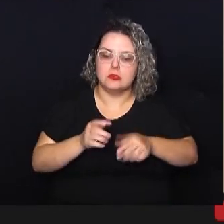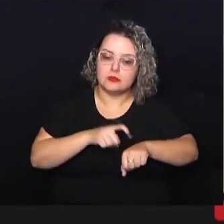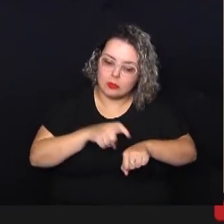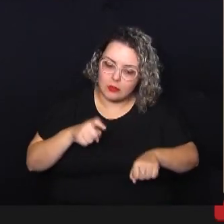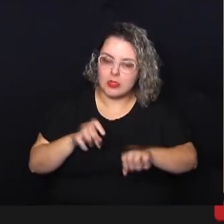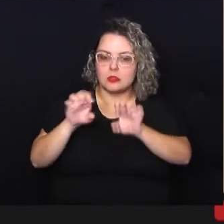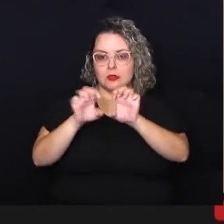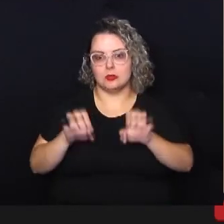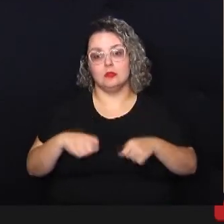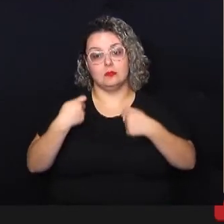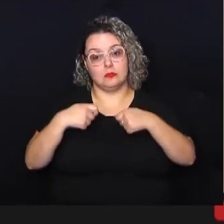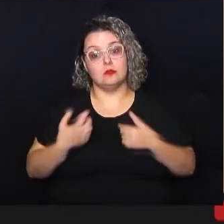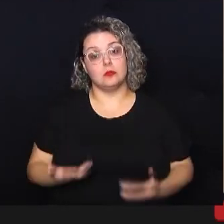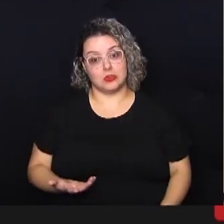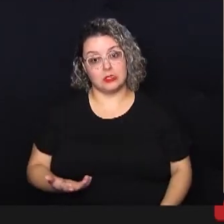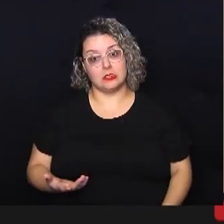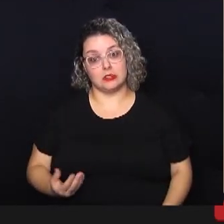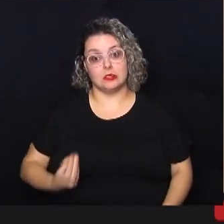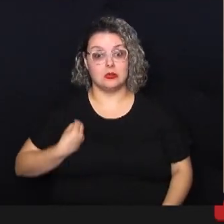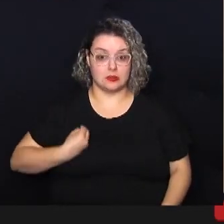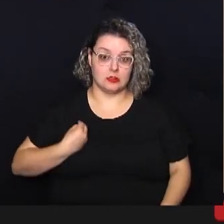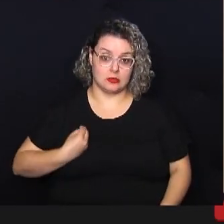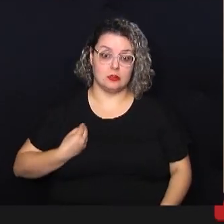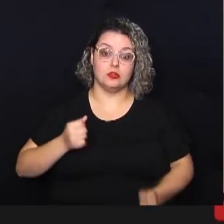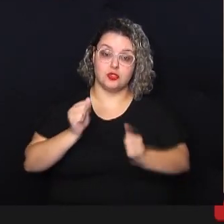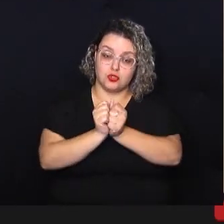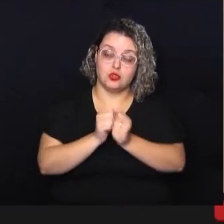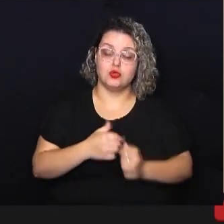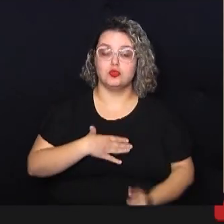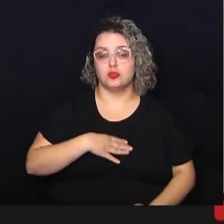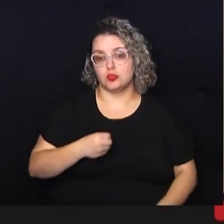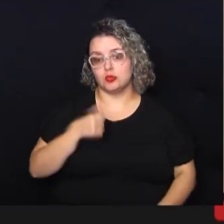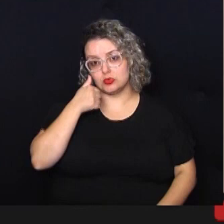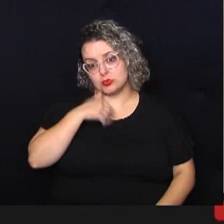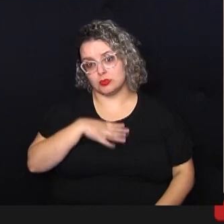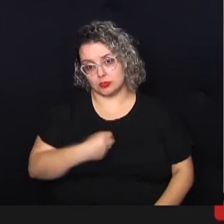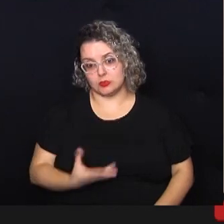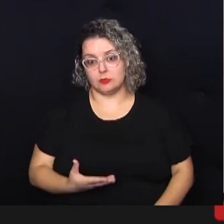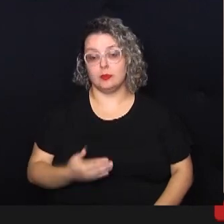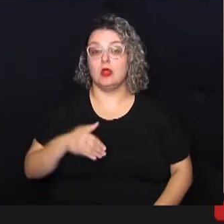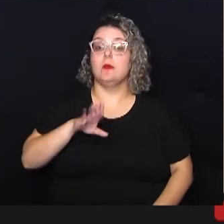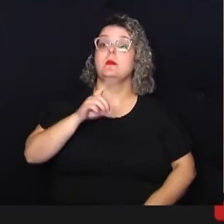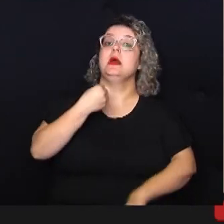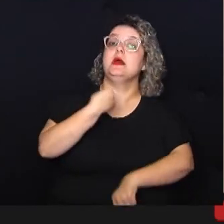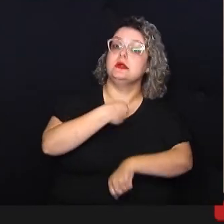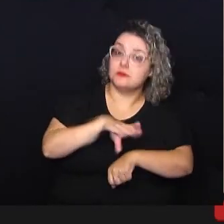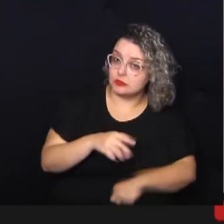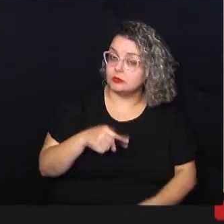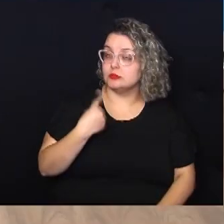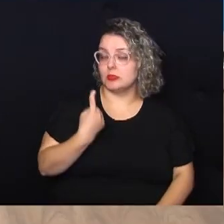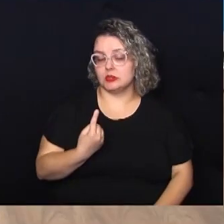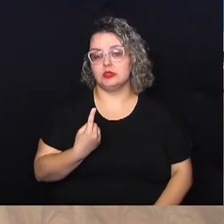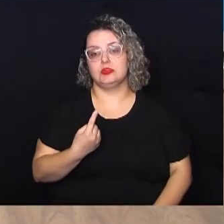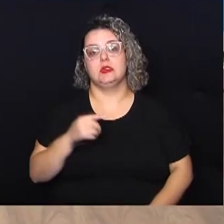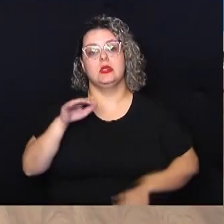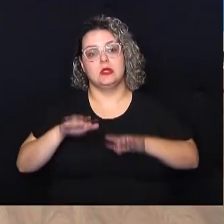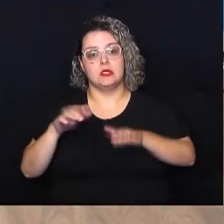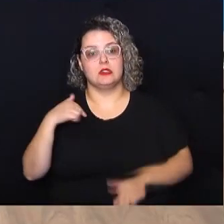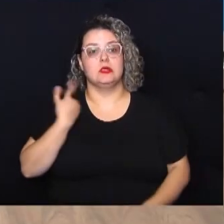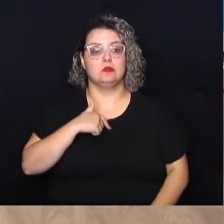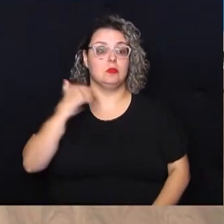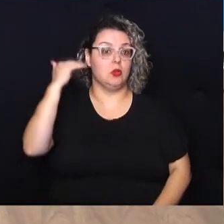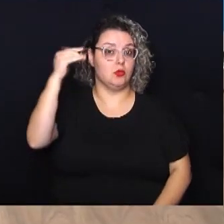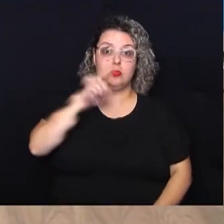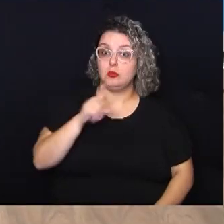a gente precisa ter na nossa vivência com os nossos filhos, né? Mais uma dica importante que muitas vezes nós adultos a gente